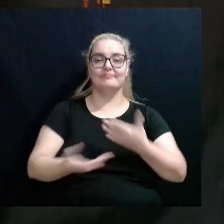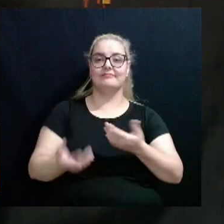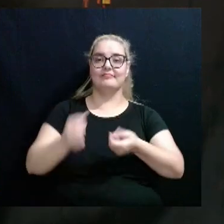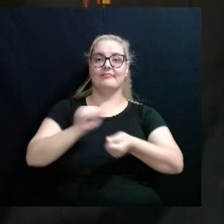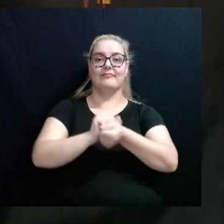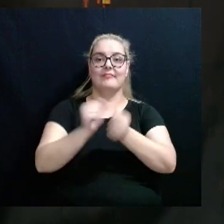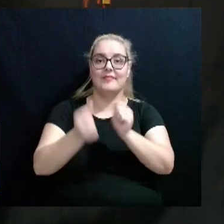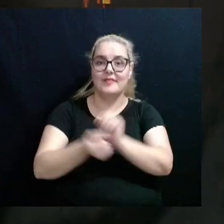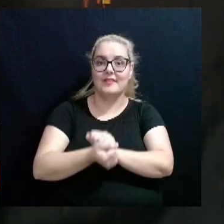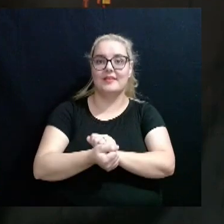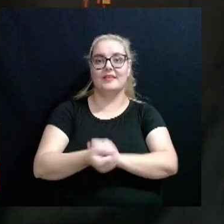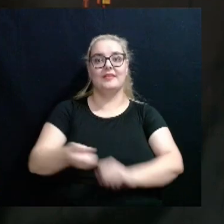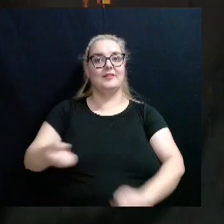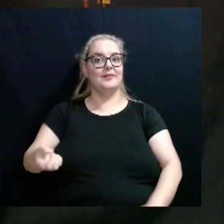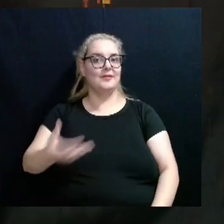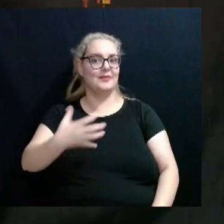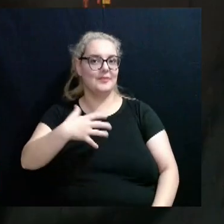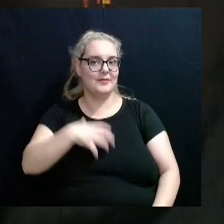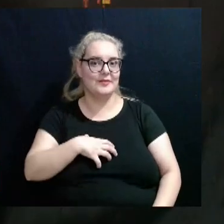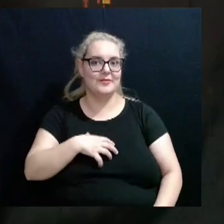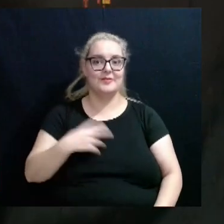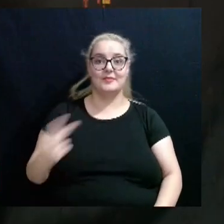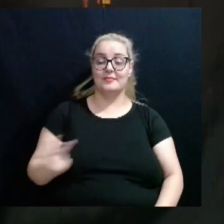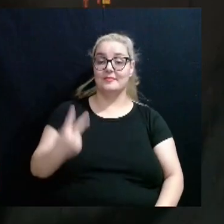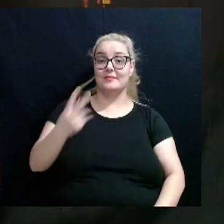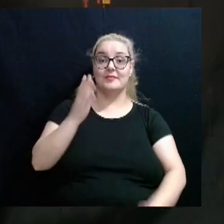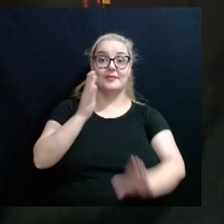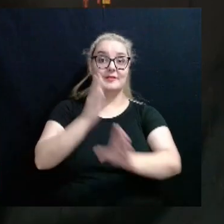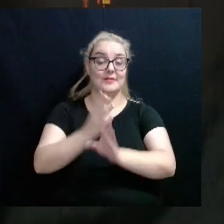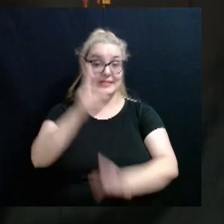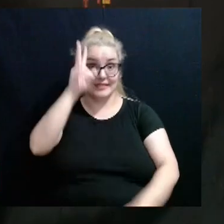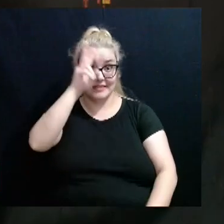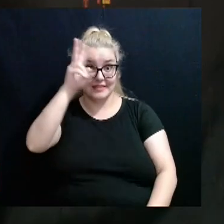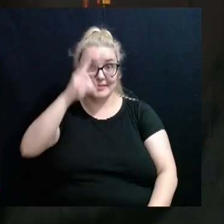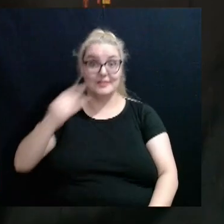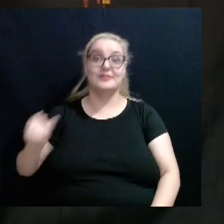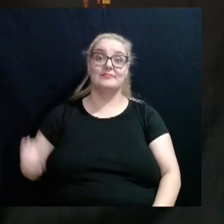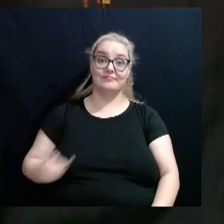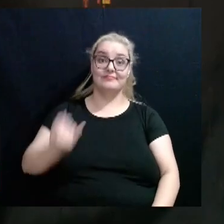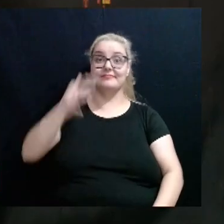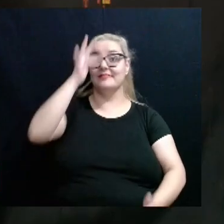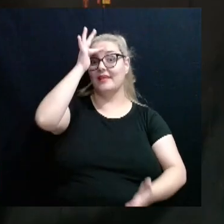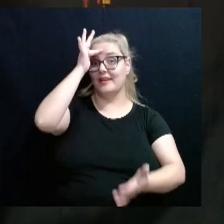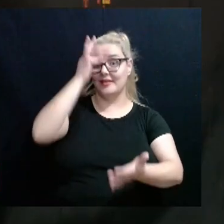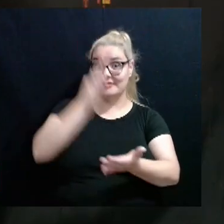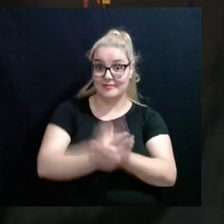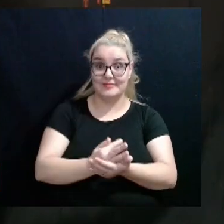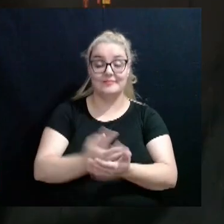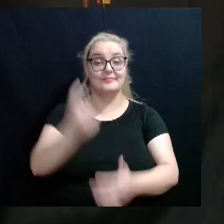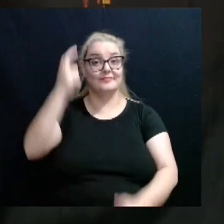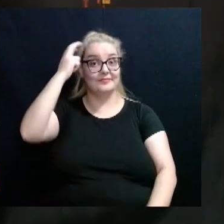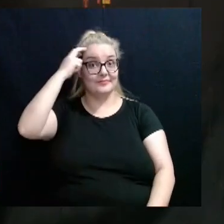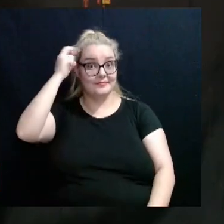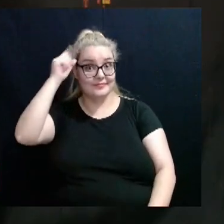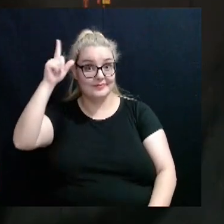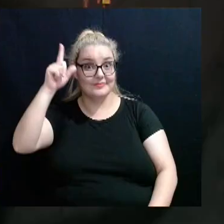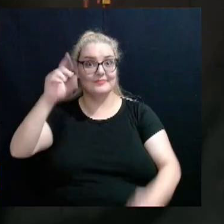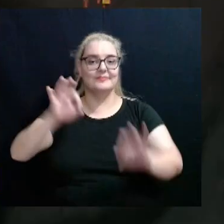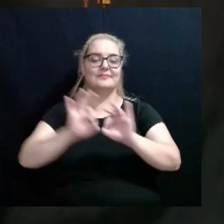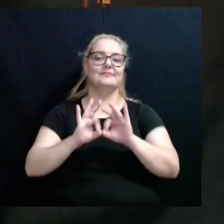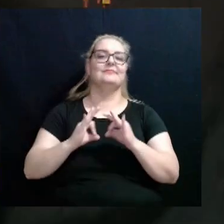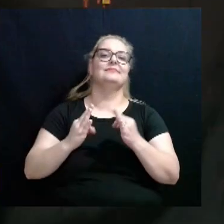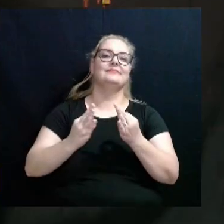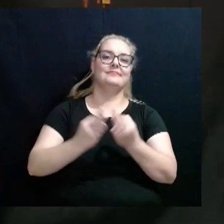de valorizar os encontros e lembrar da importância da fé, da cultura e da família. A gente agradece a